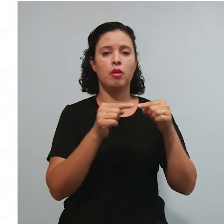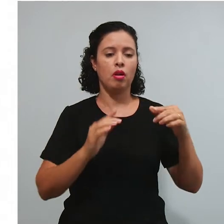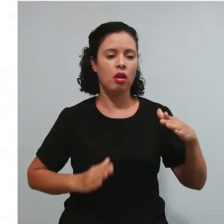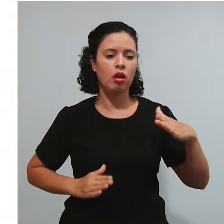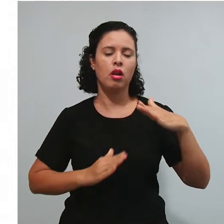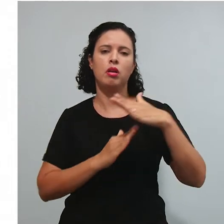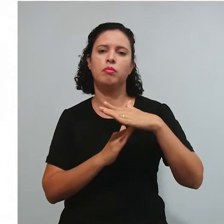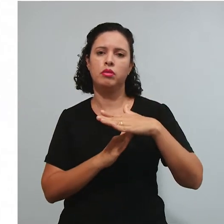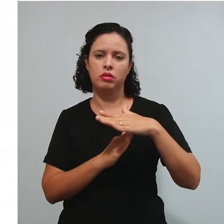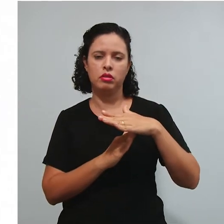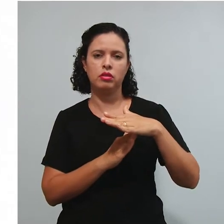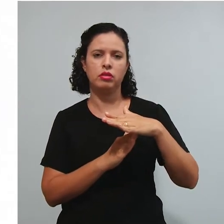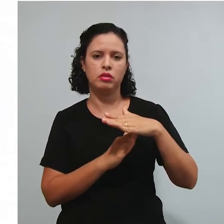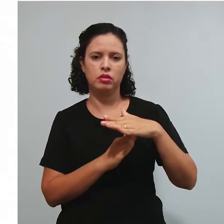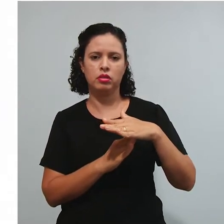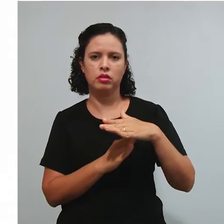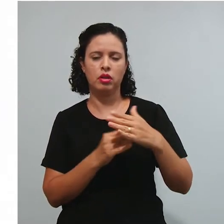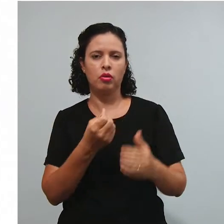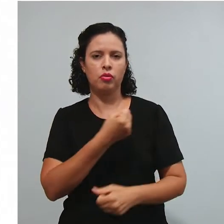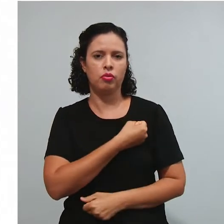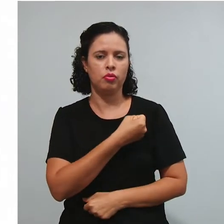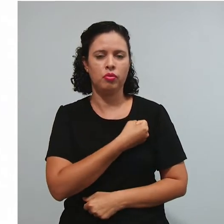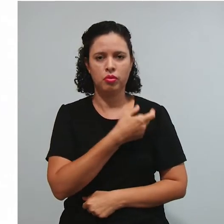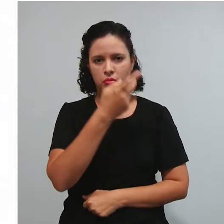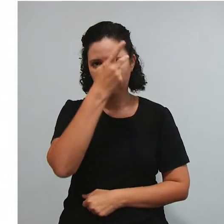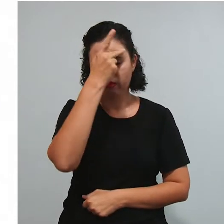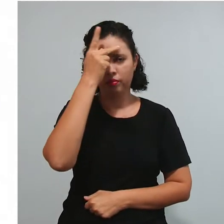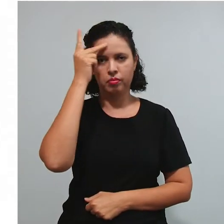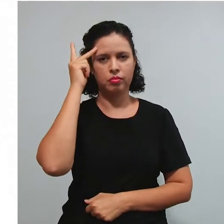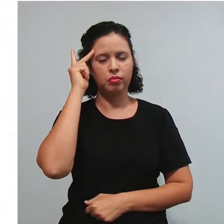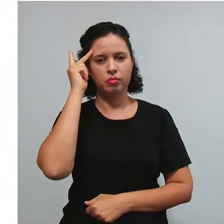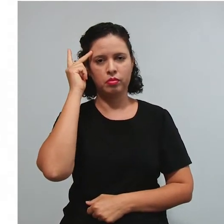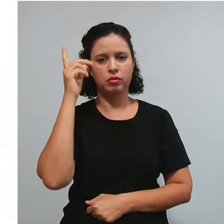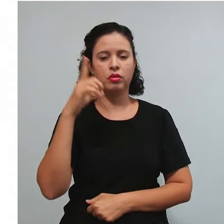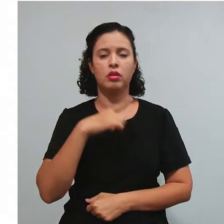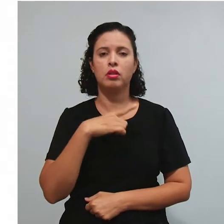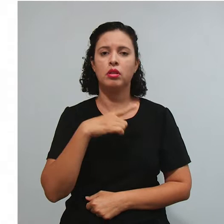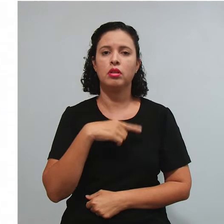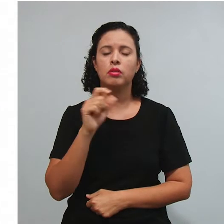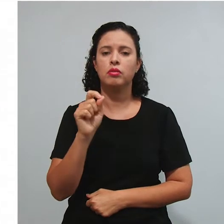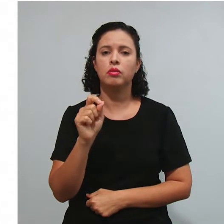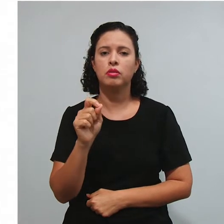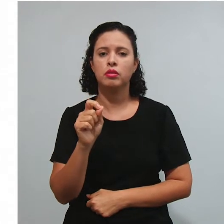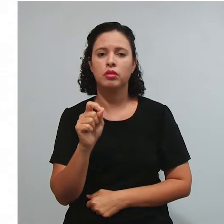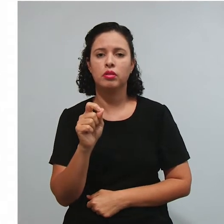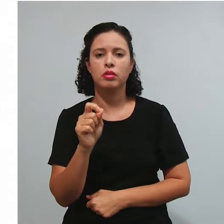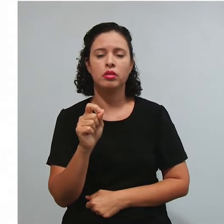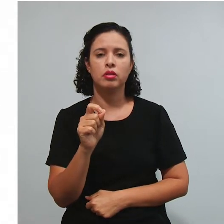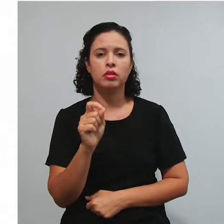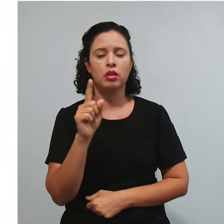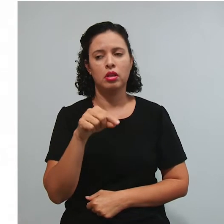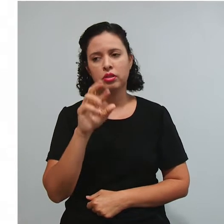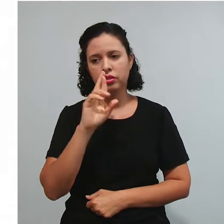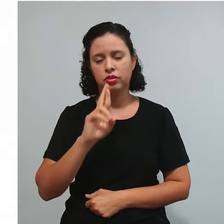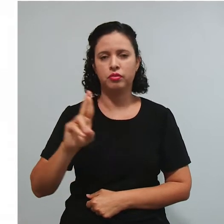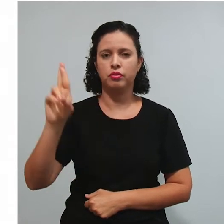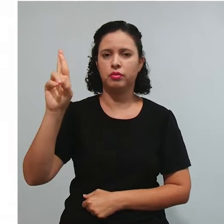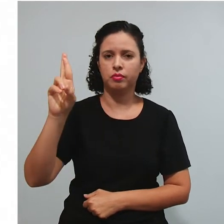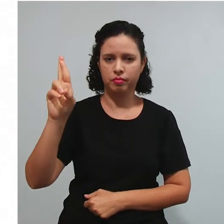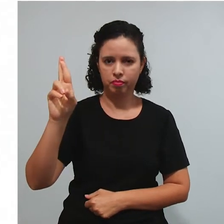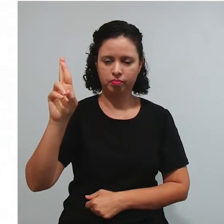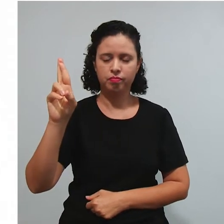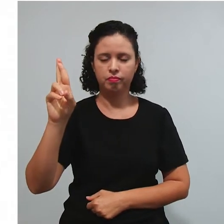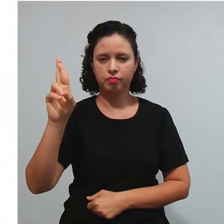limite relativo ao número de pessoas que poderia estar subordinado a uma determinada chefia,